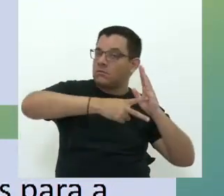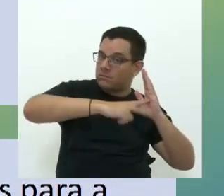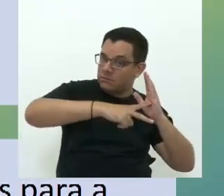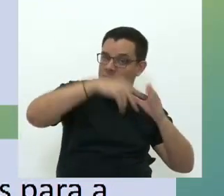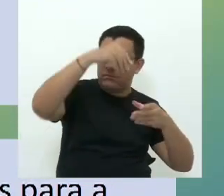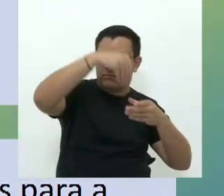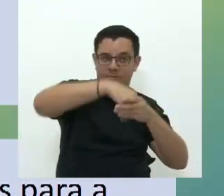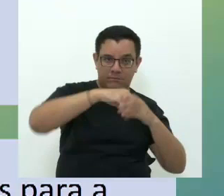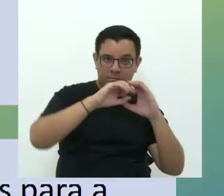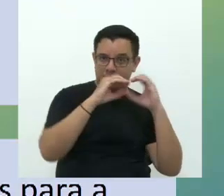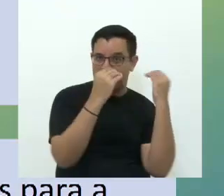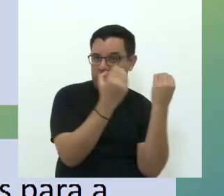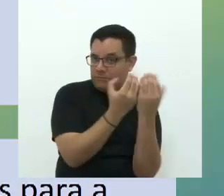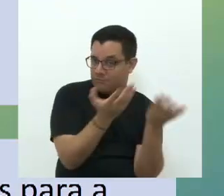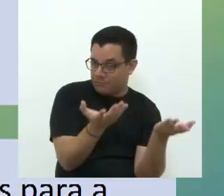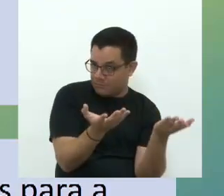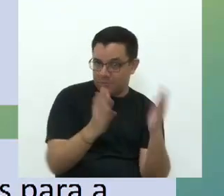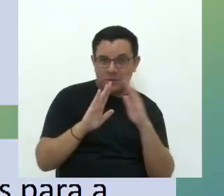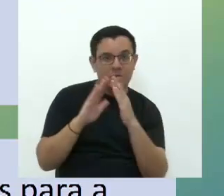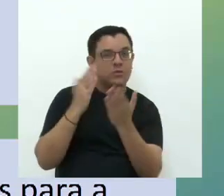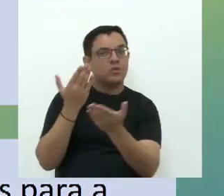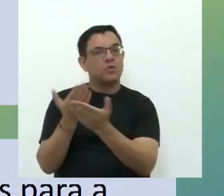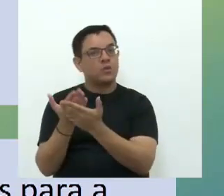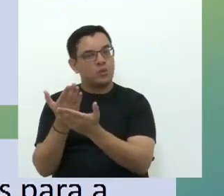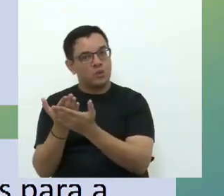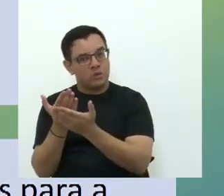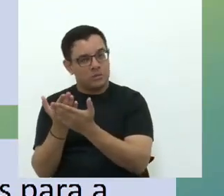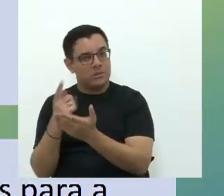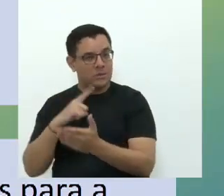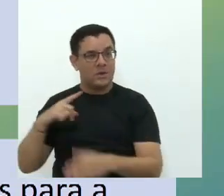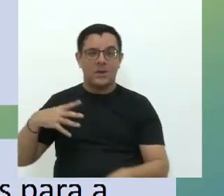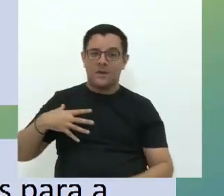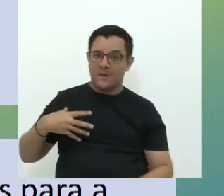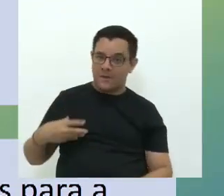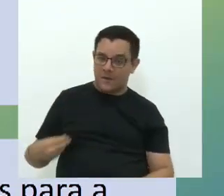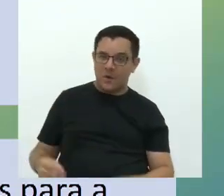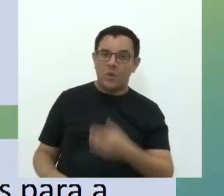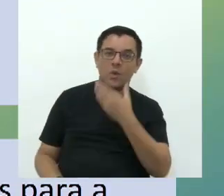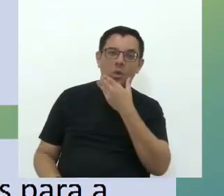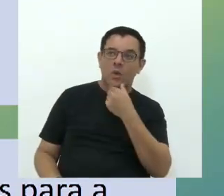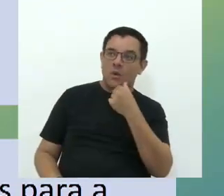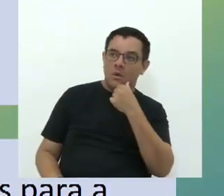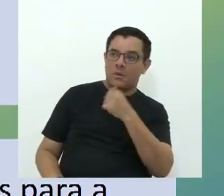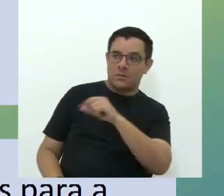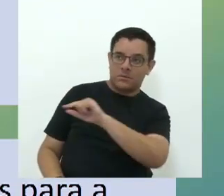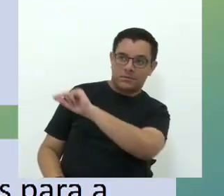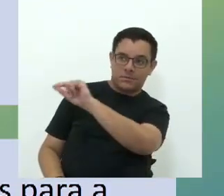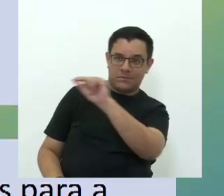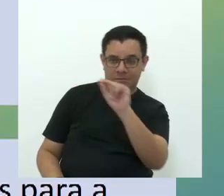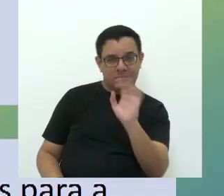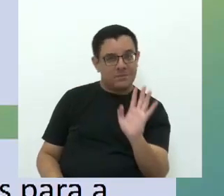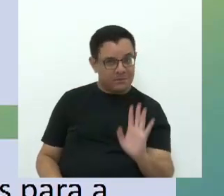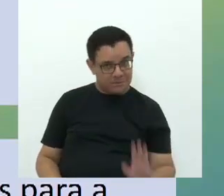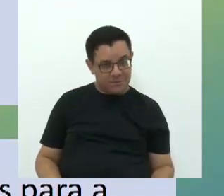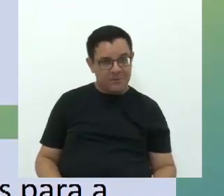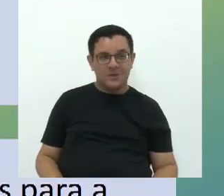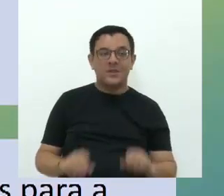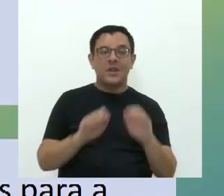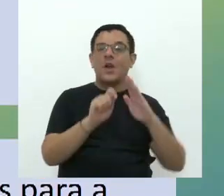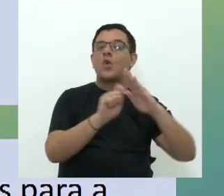um faz política na escola quando tem filhos e filhas por meio de associações de pais e